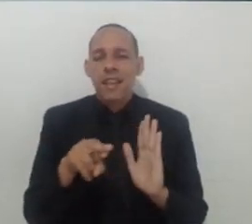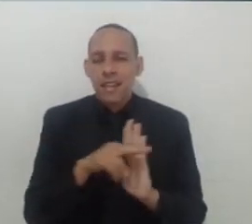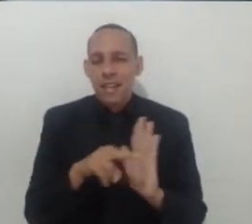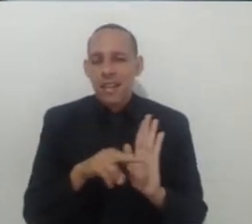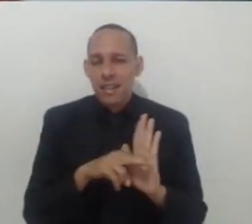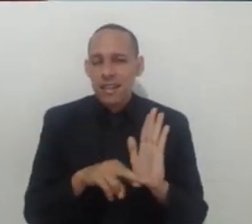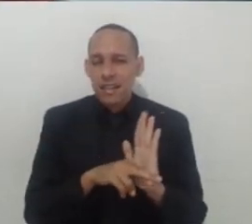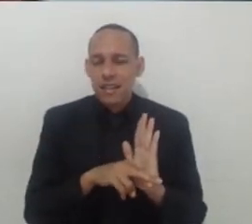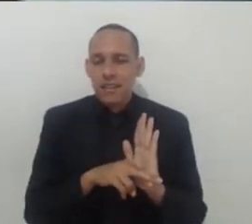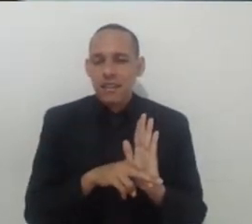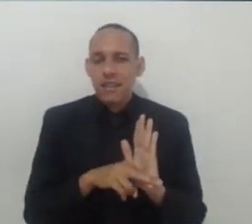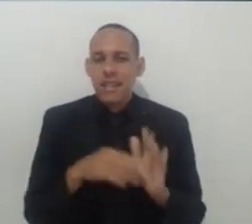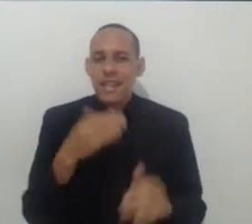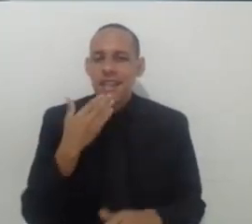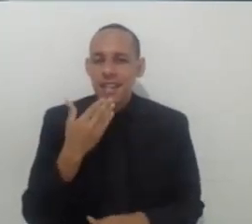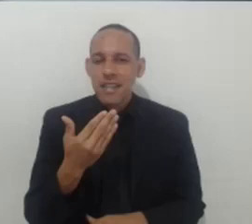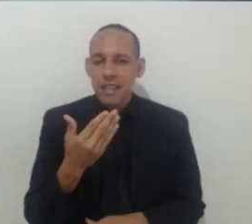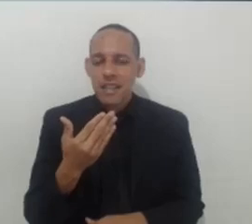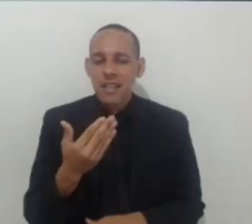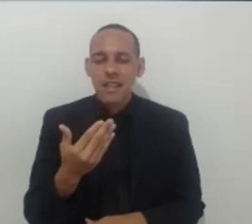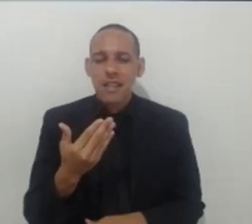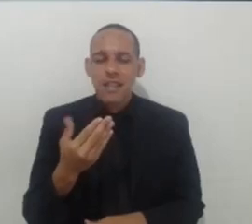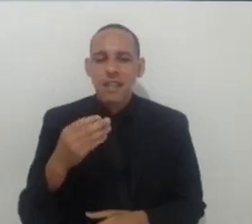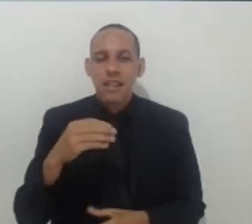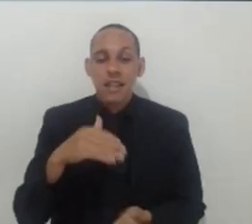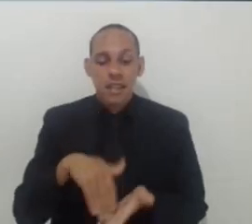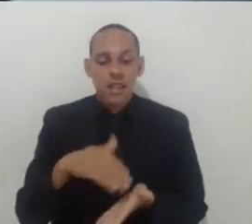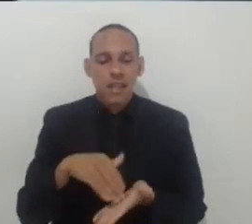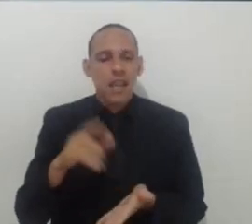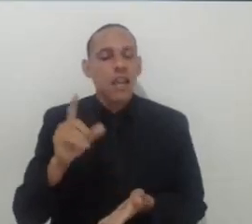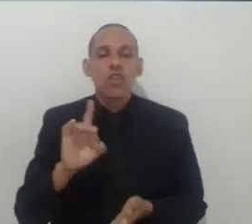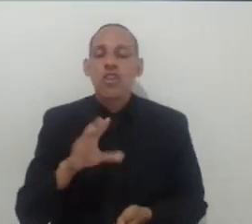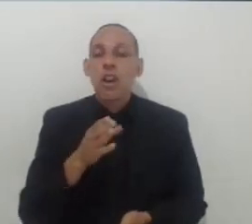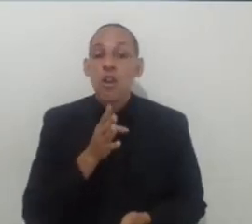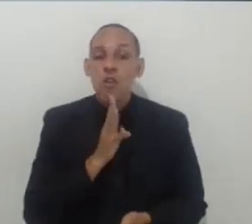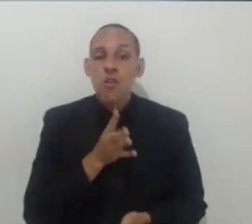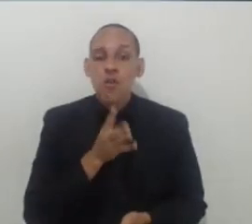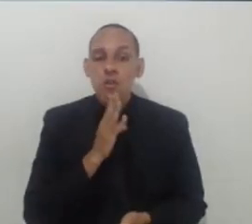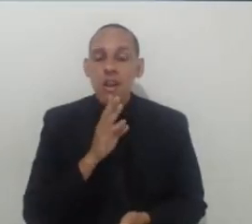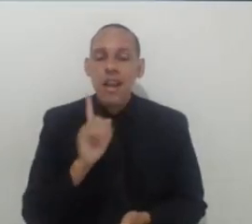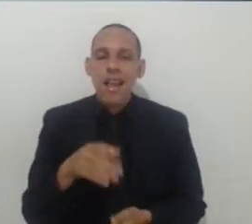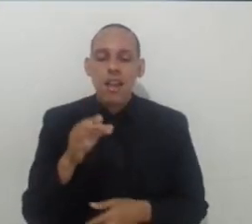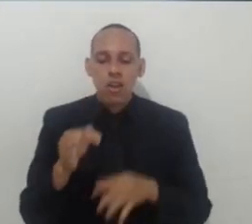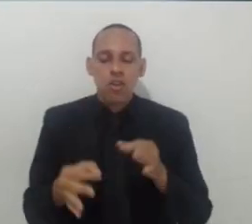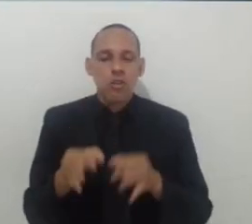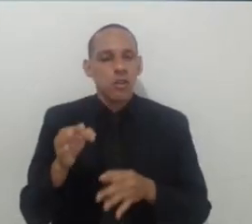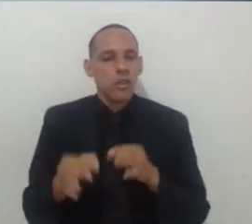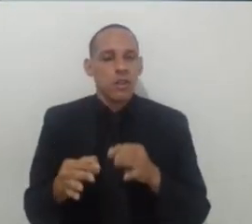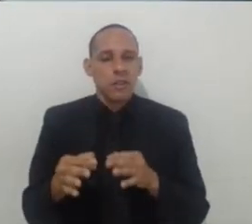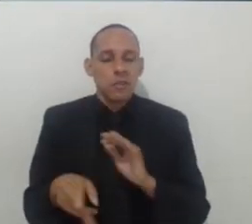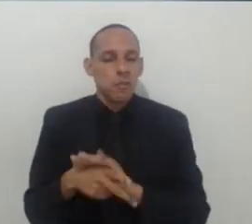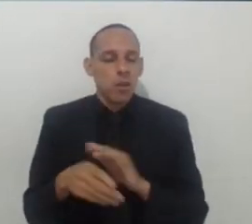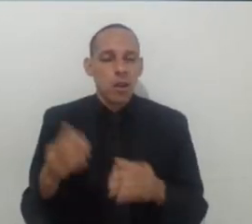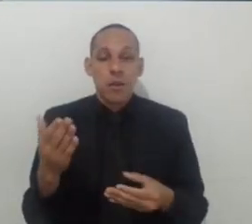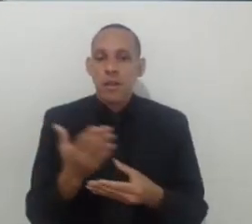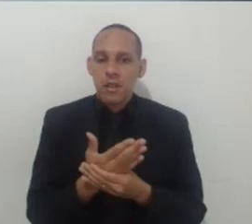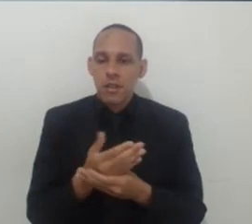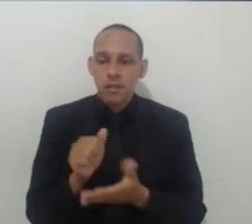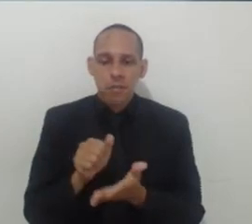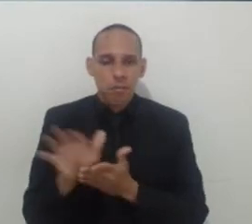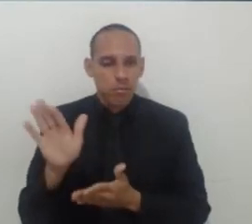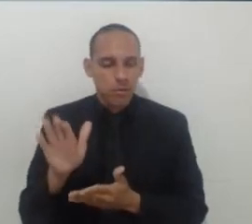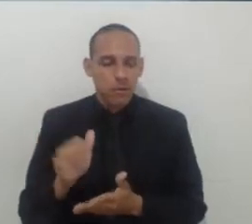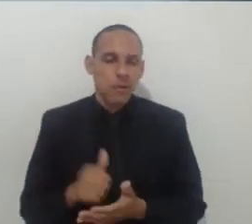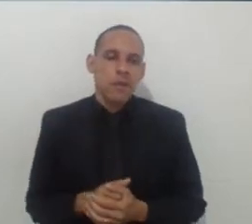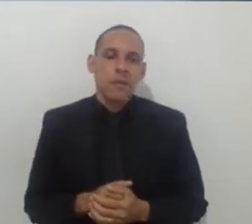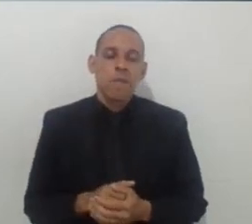secretaria é para processo de conhecimento, né? Seria para o julgamento da ação de despejo ou